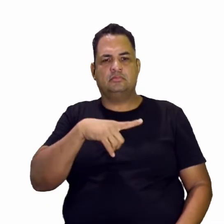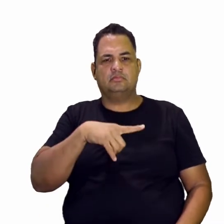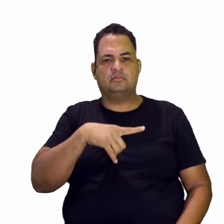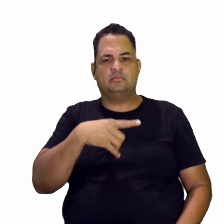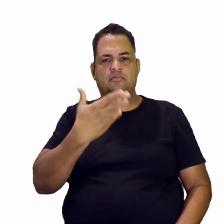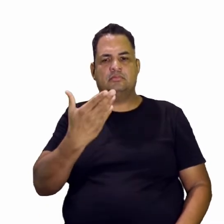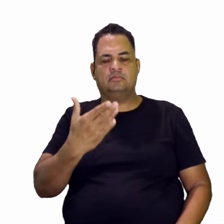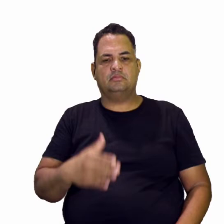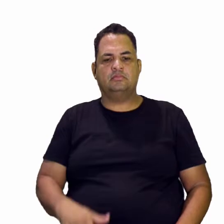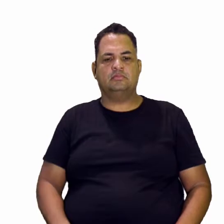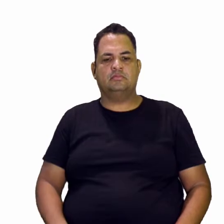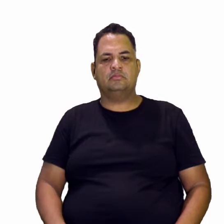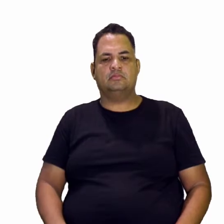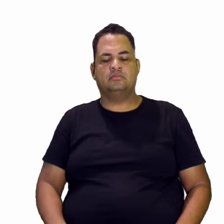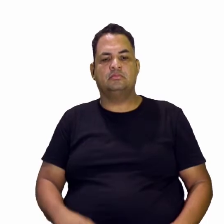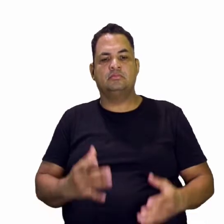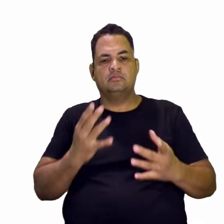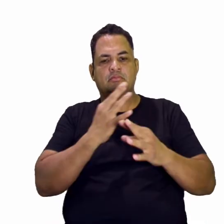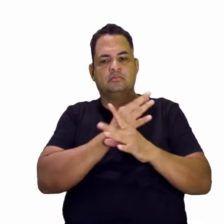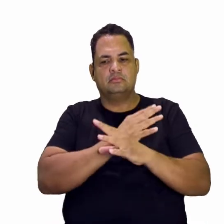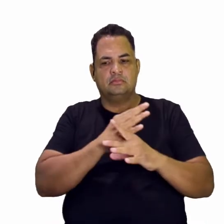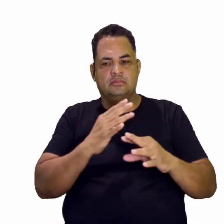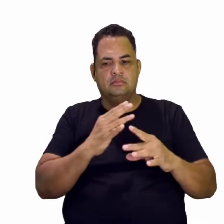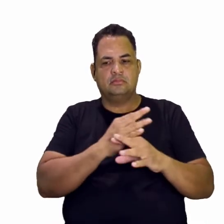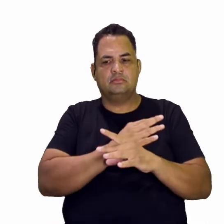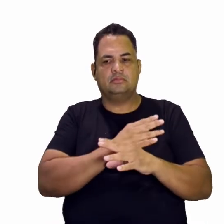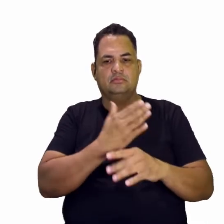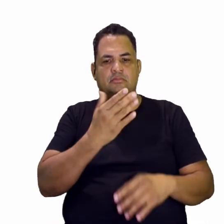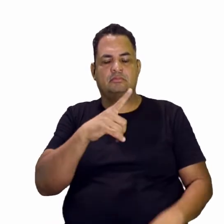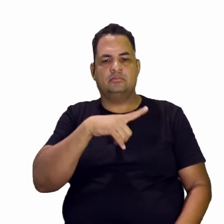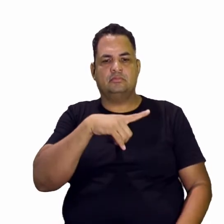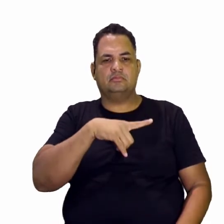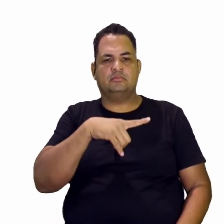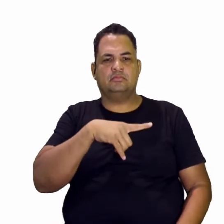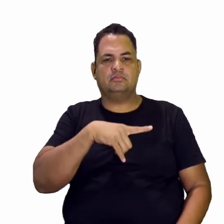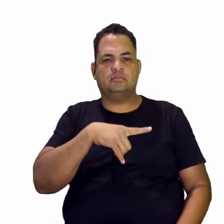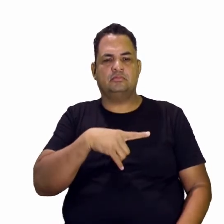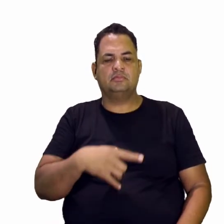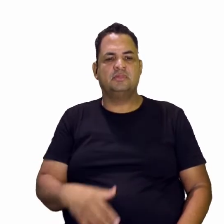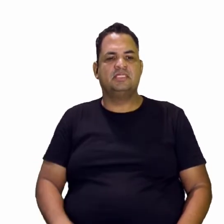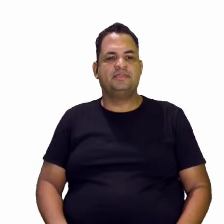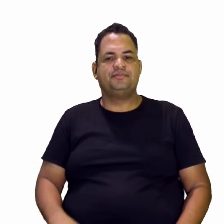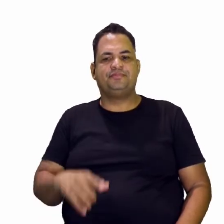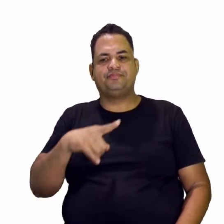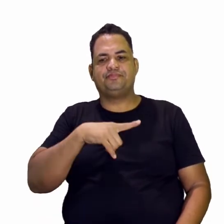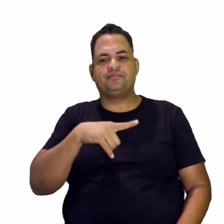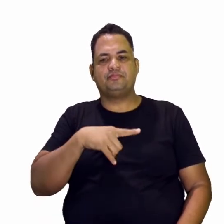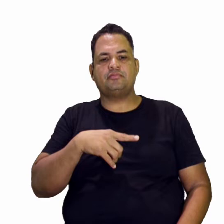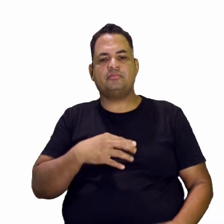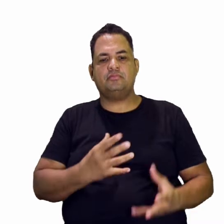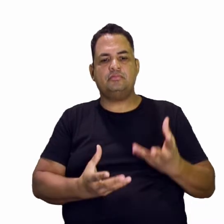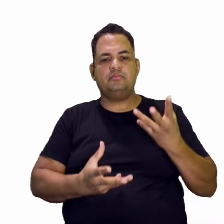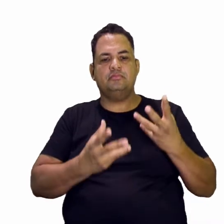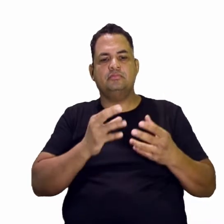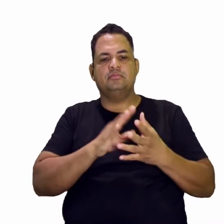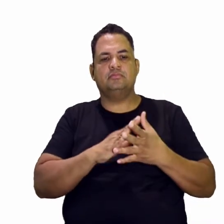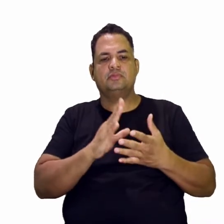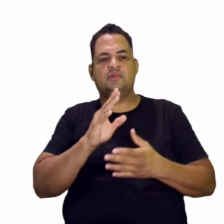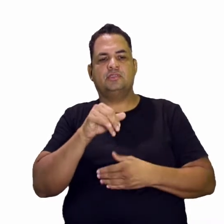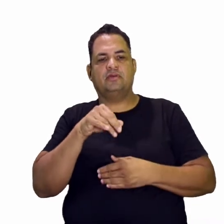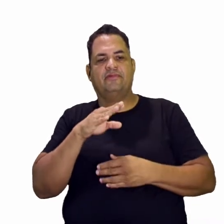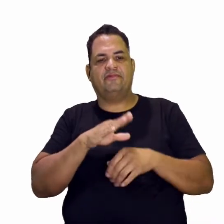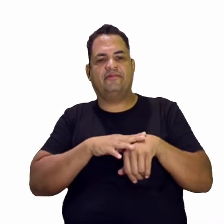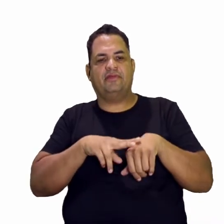que é um exemplo dessas algas. Então você vai ter as clorófitas, que também eram chamadas de algas verdes, as